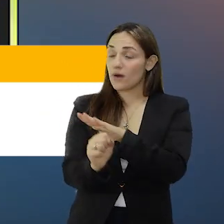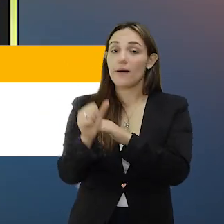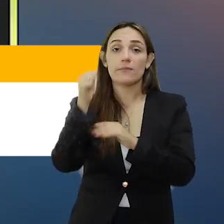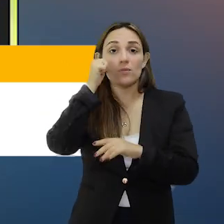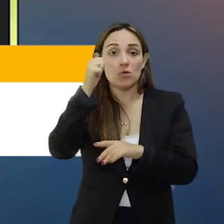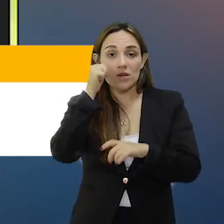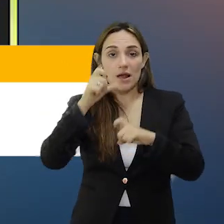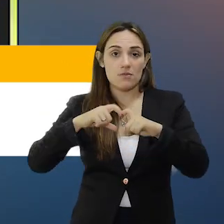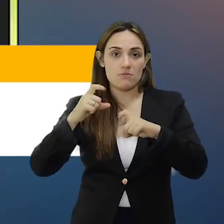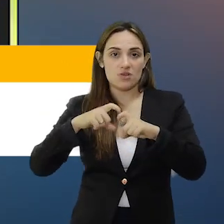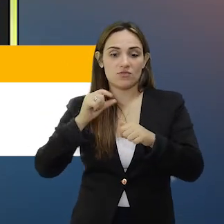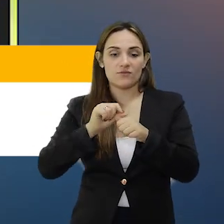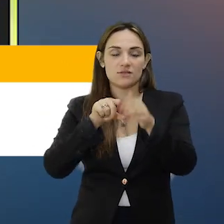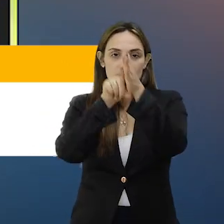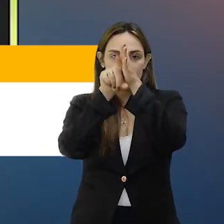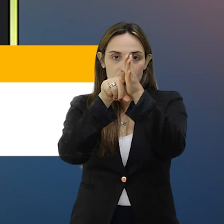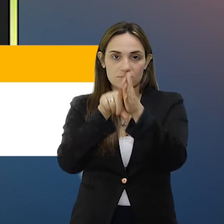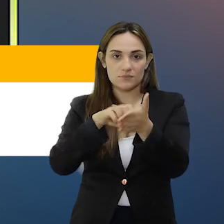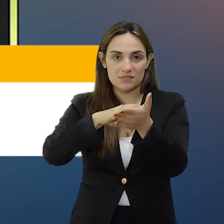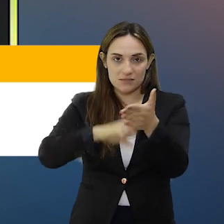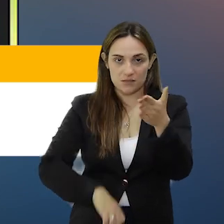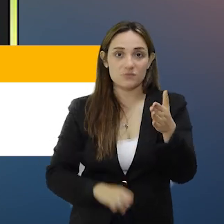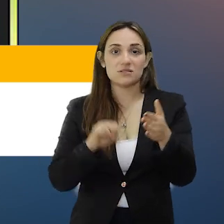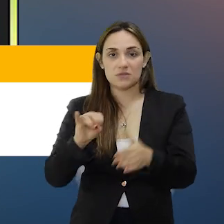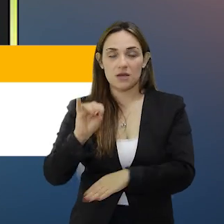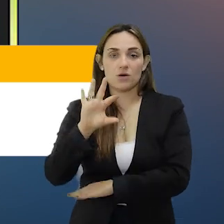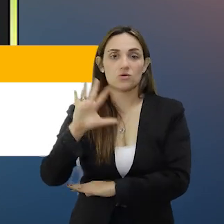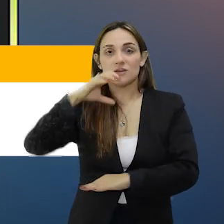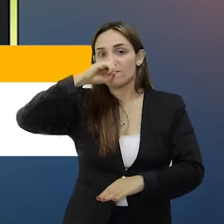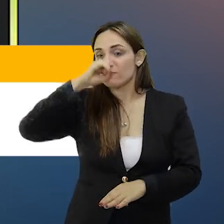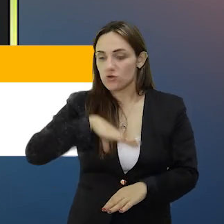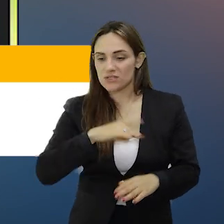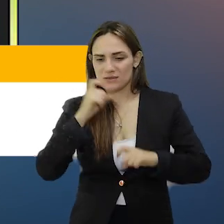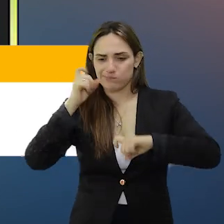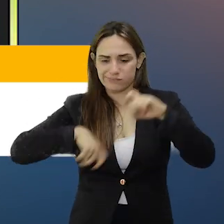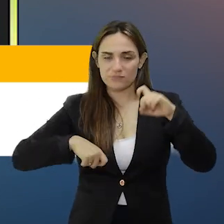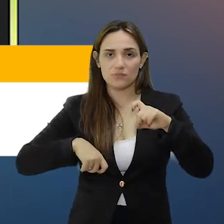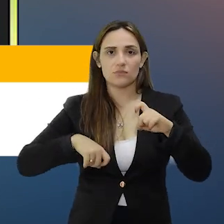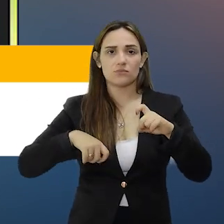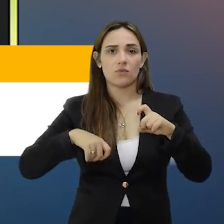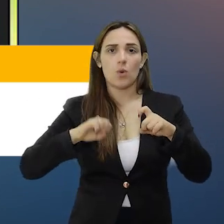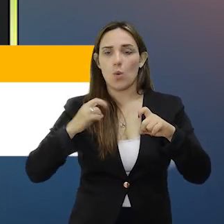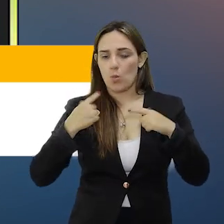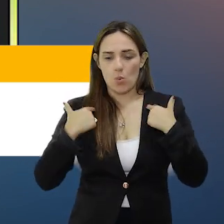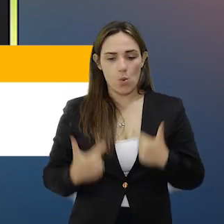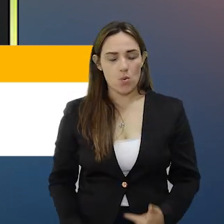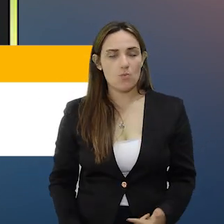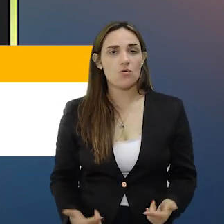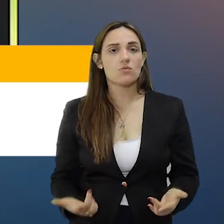fazer que aconteça em todos os casos de violência sexual contra a mulher